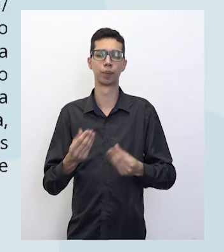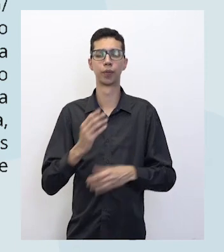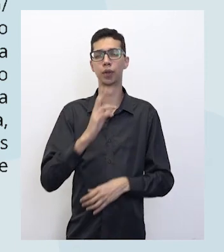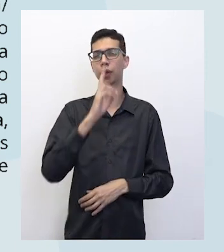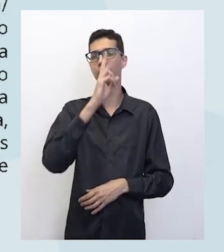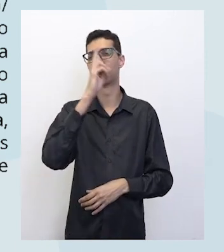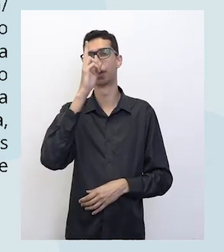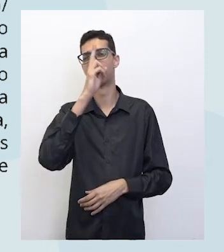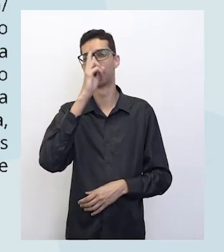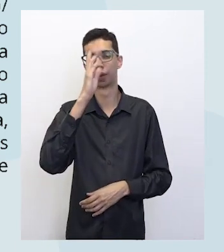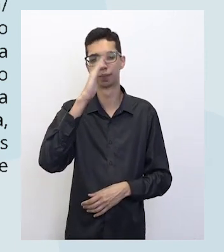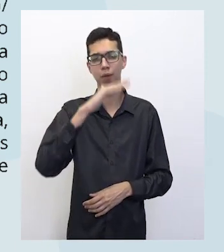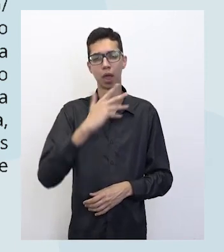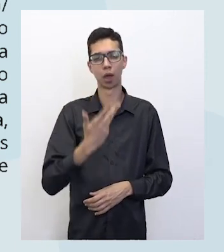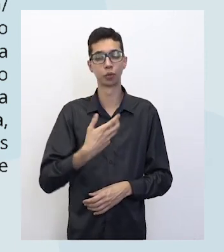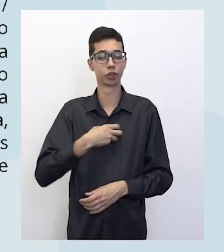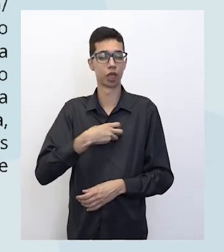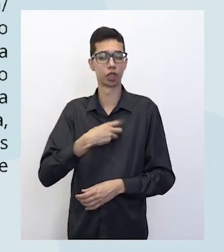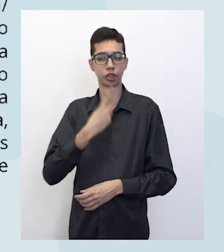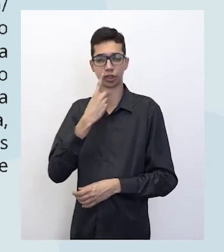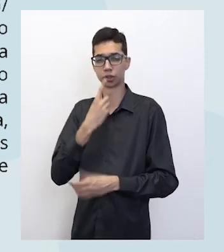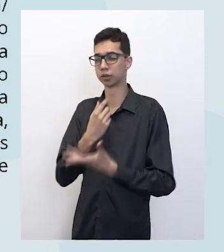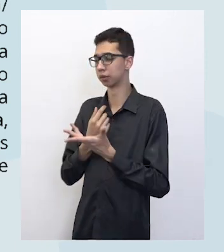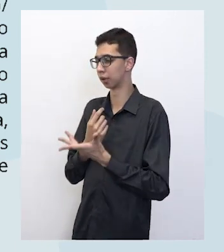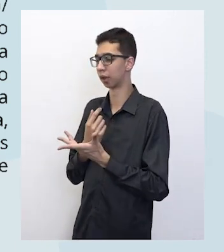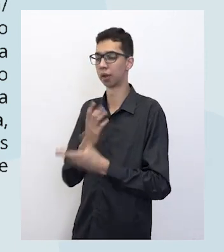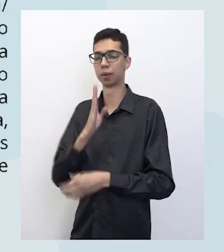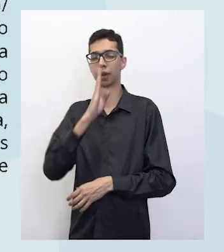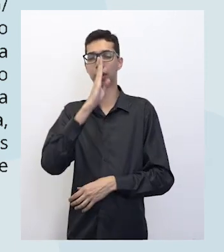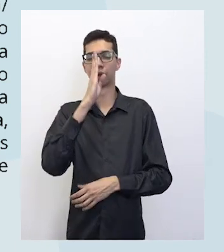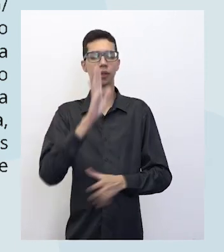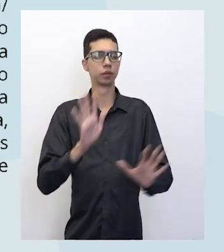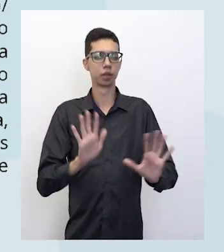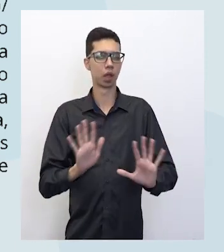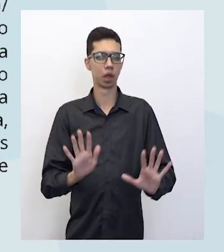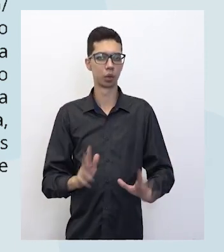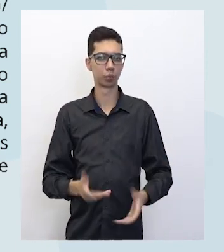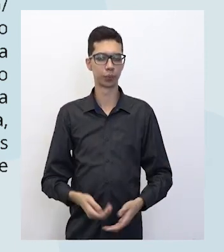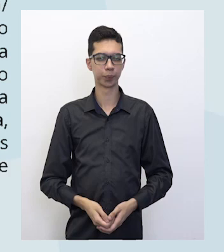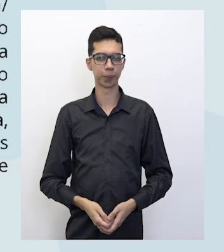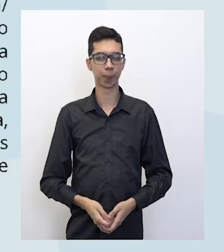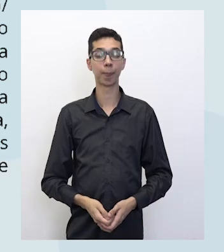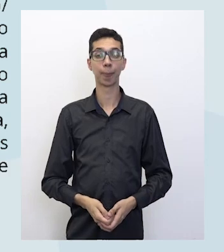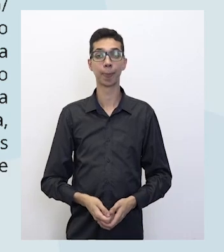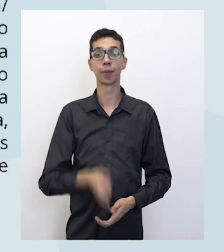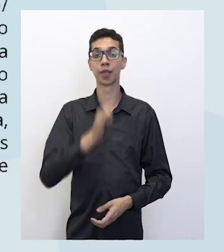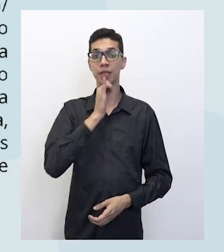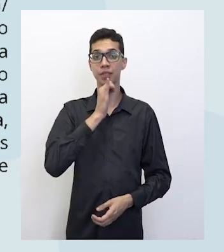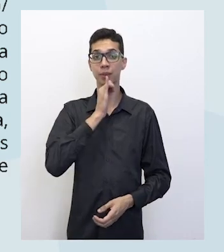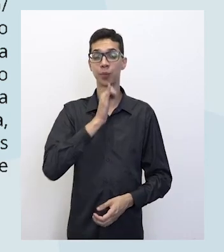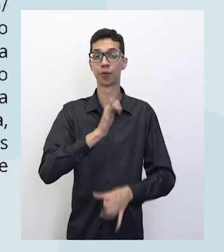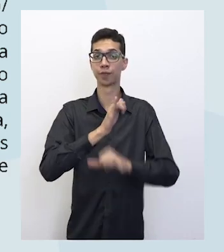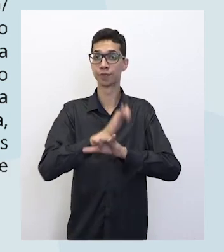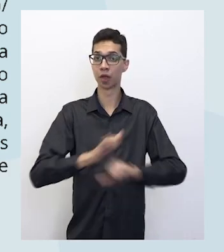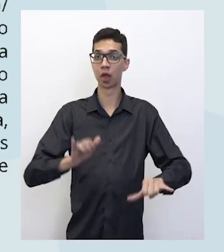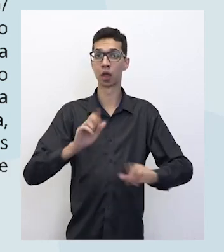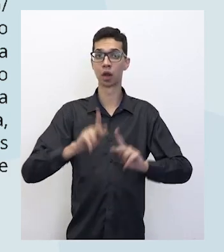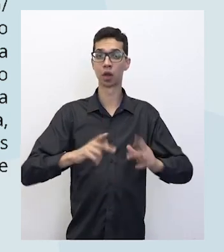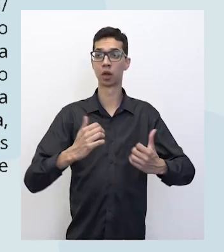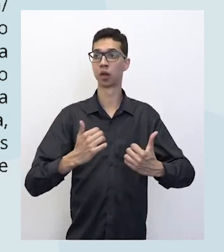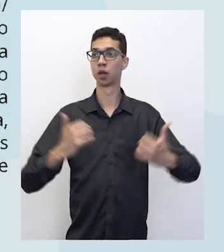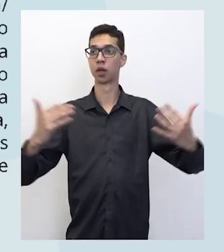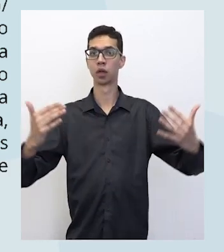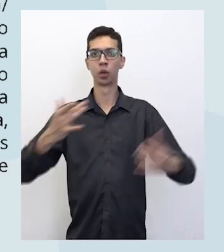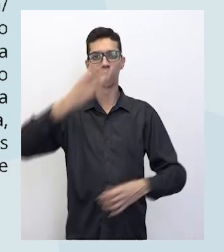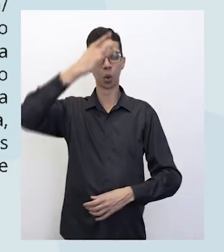ali. Não, né? Você tira essa questão catártica do público e fala, não, gente, o tempo inteiro as pessoas estão conscientes